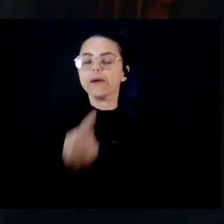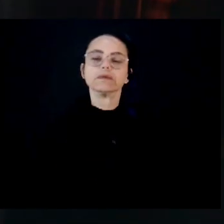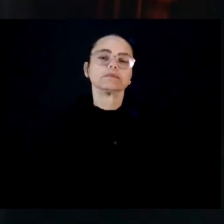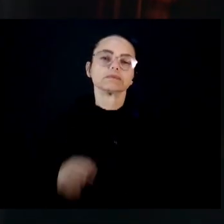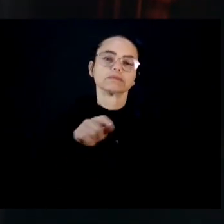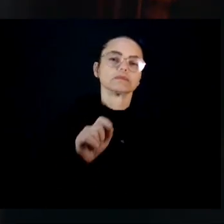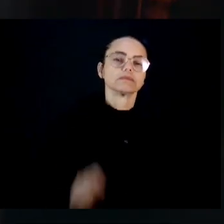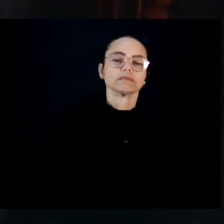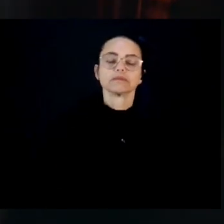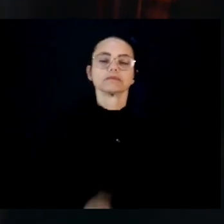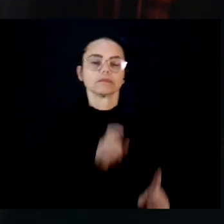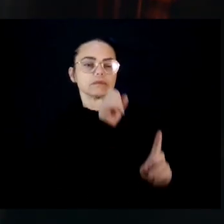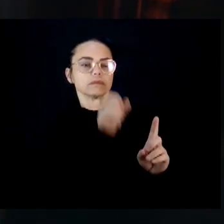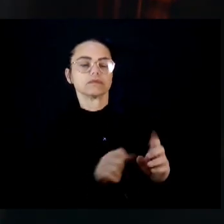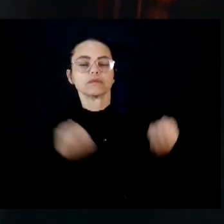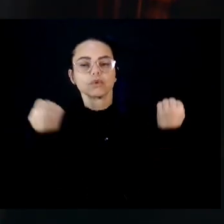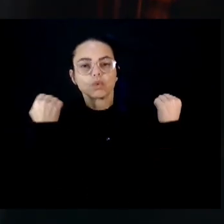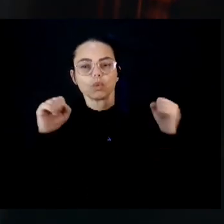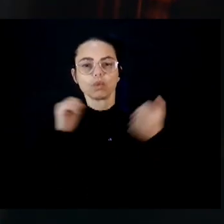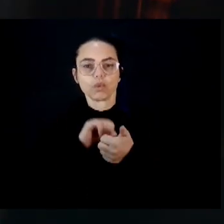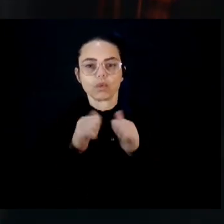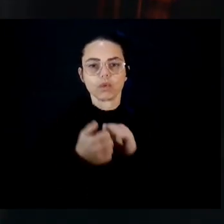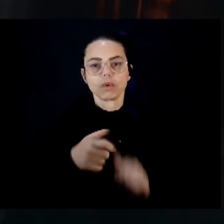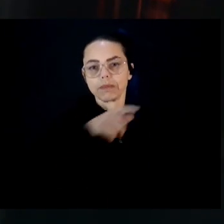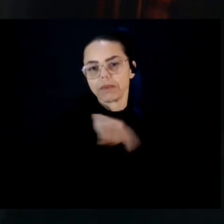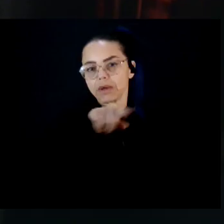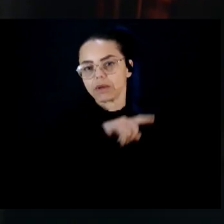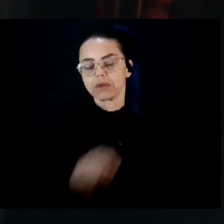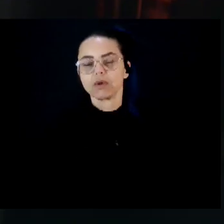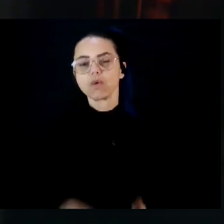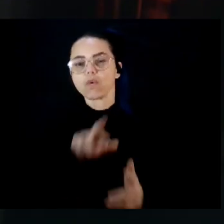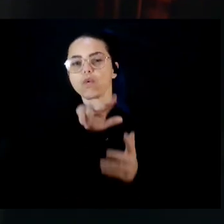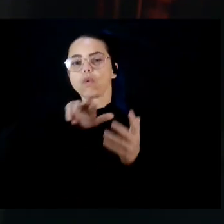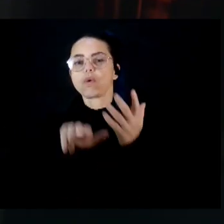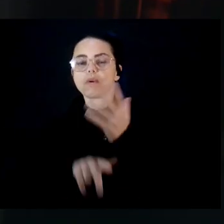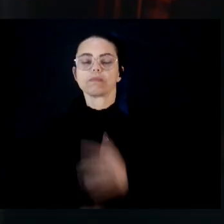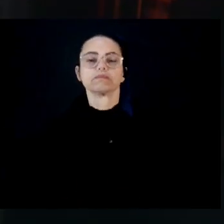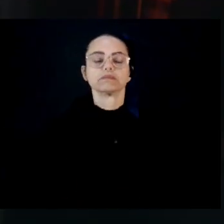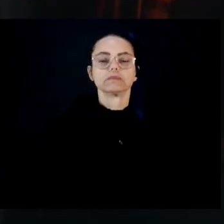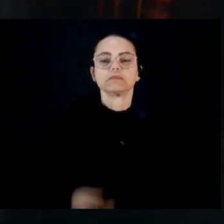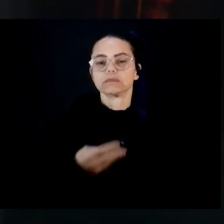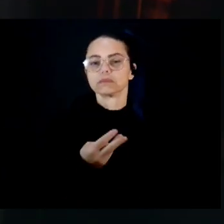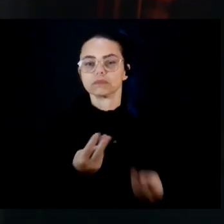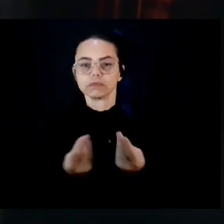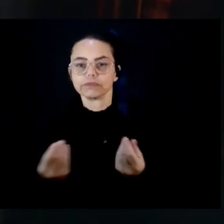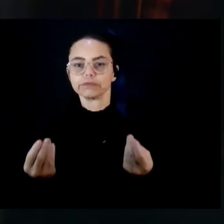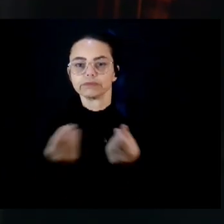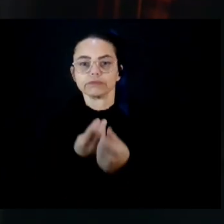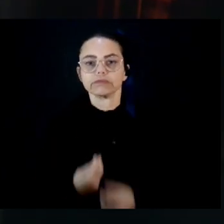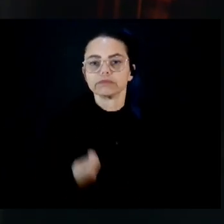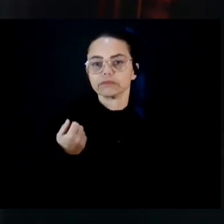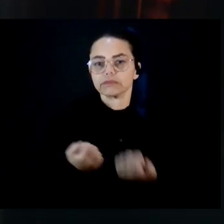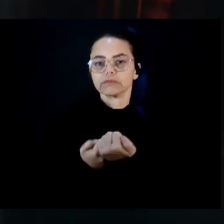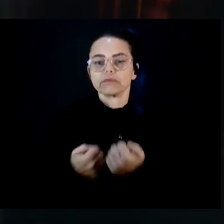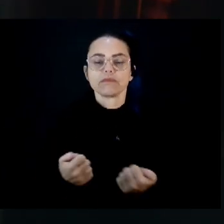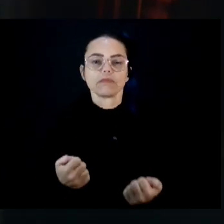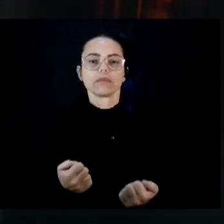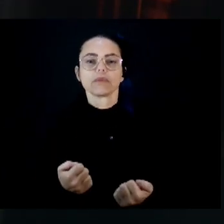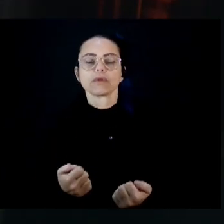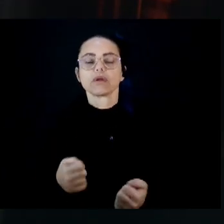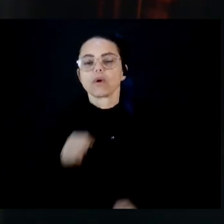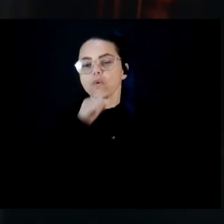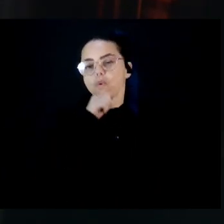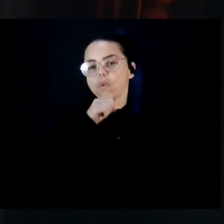dos atletas e passou a atingir pessoas de diferentes idades em busca da qualidade de vida, suporte para treino, envelhecimento, auxílio